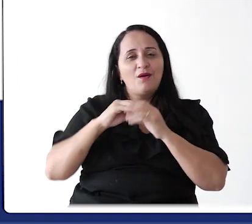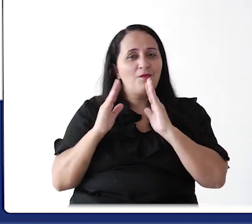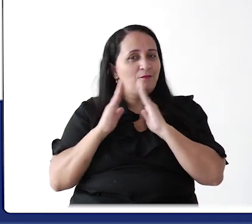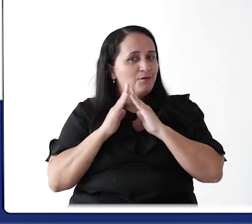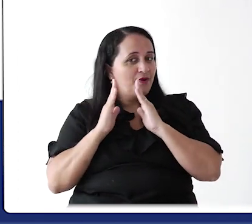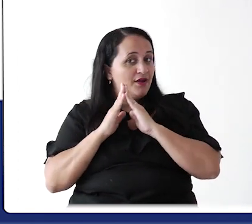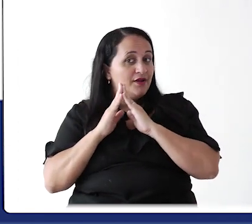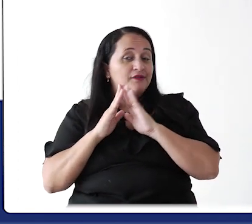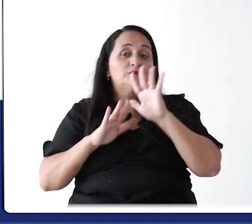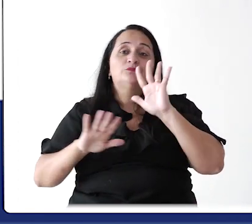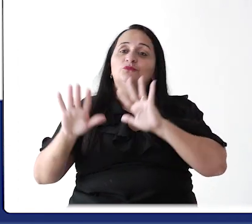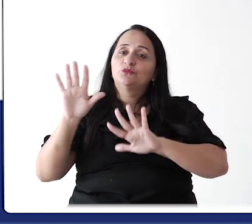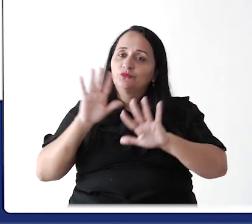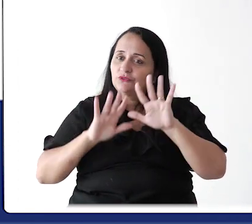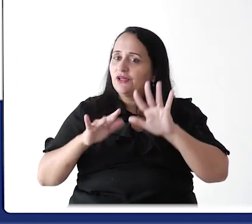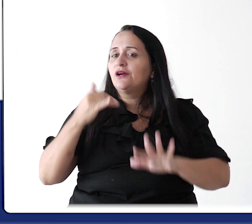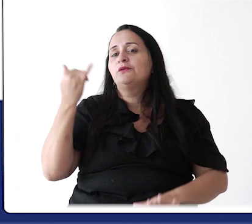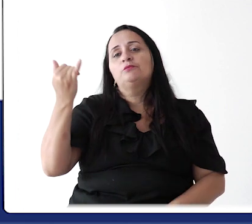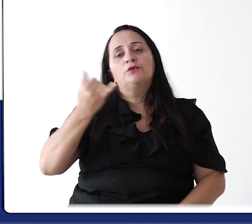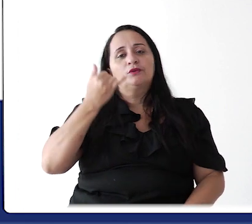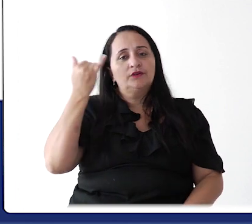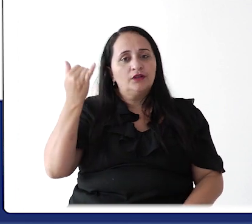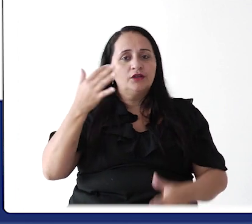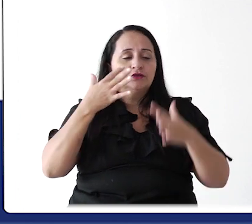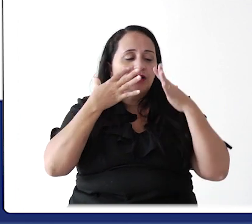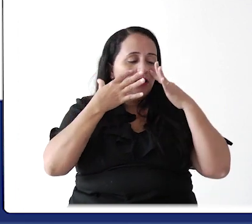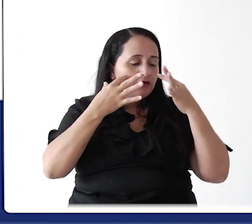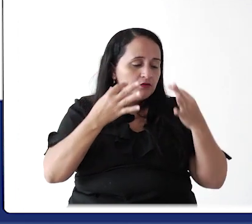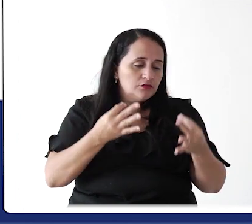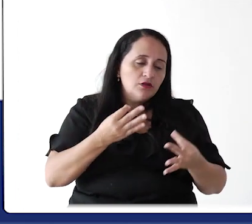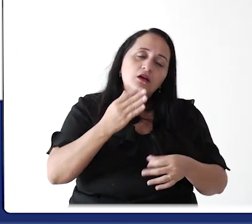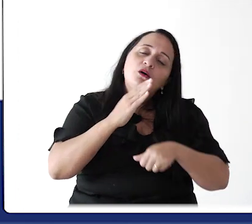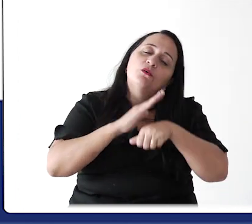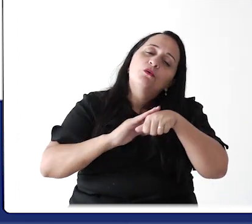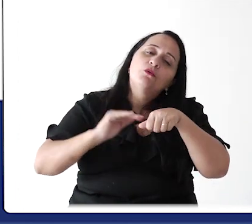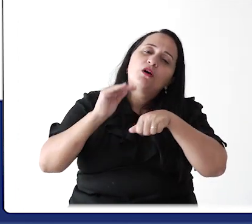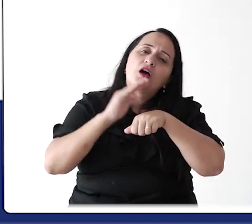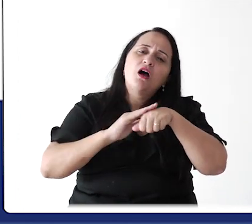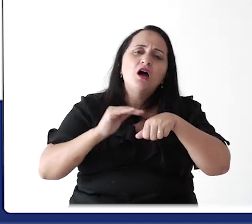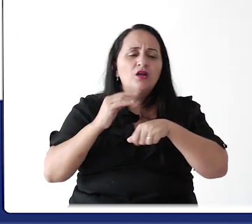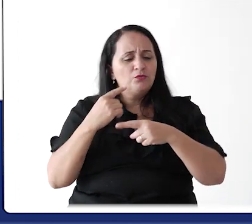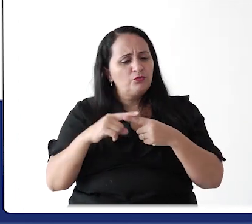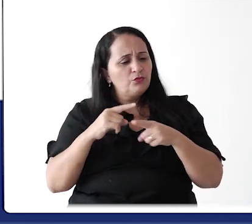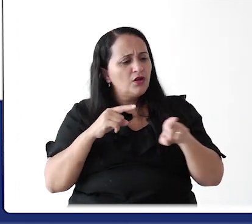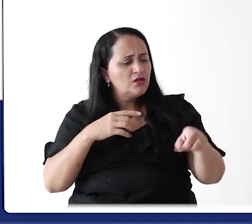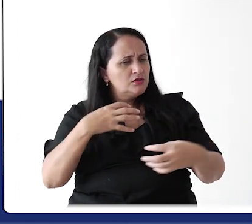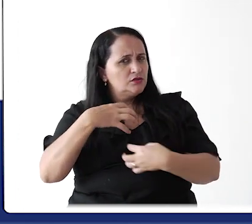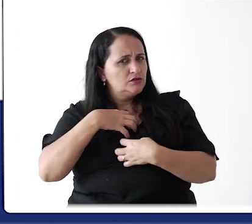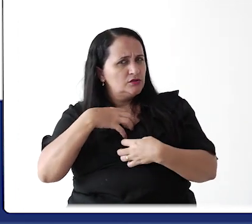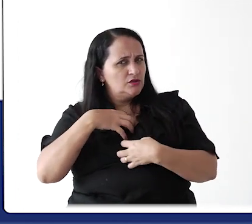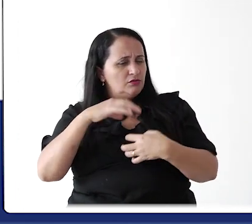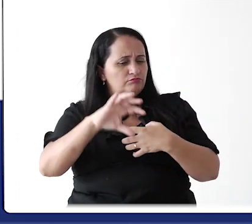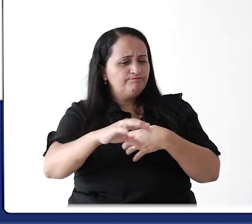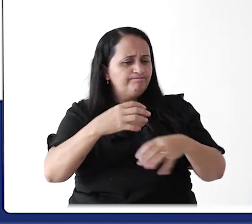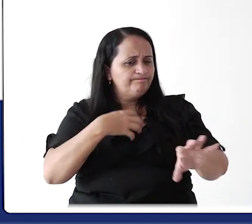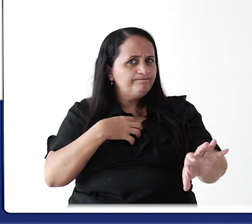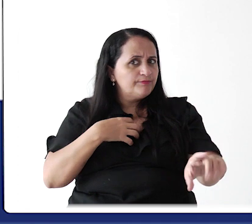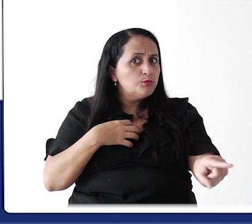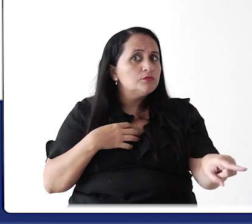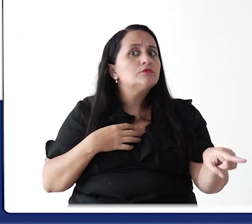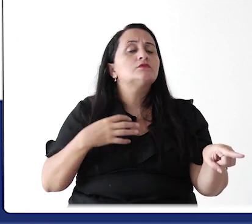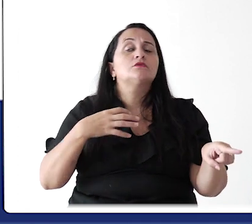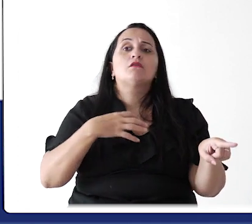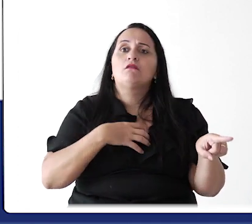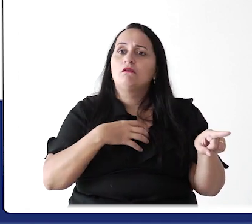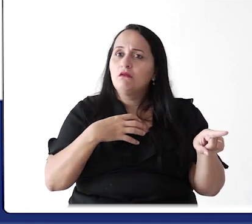cuidados importantes e, sem dúvida, muita atenção e carinho com esses bichinhos, pois eles sentem tudo que nós, seres